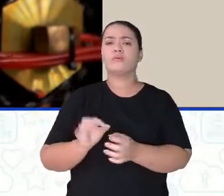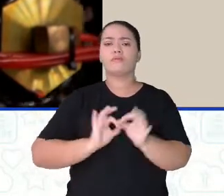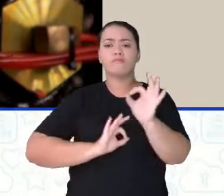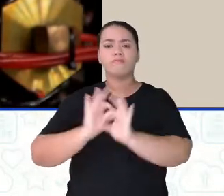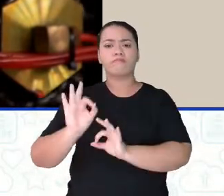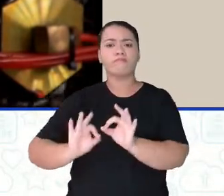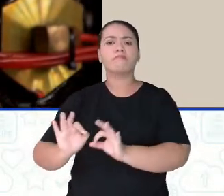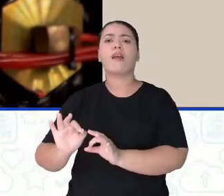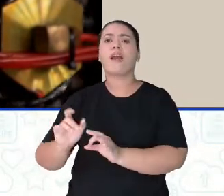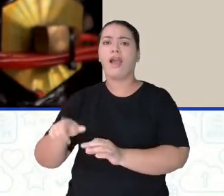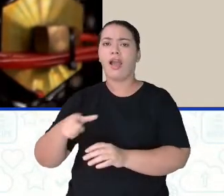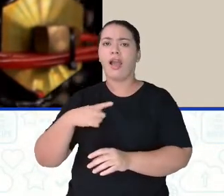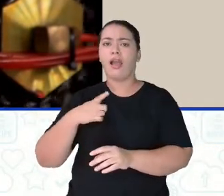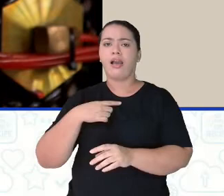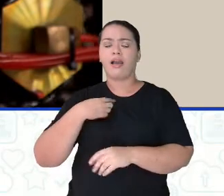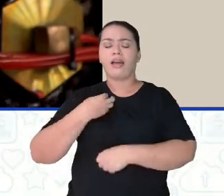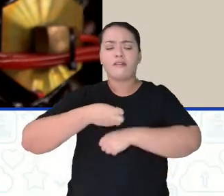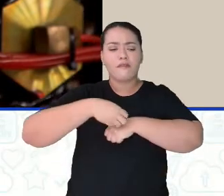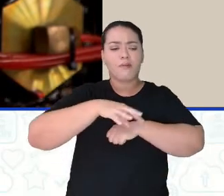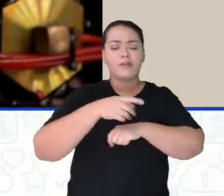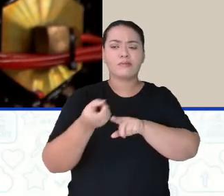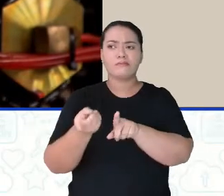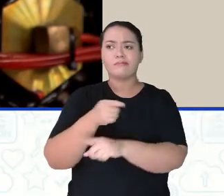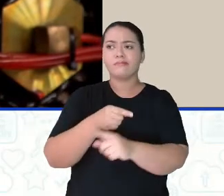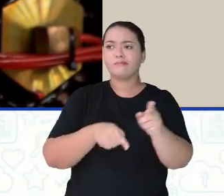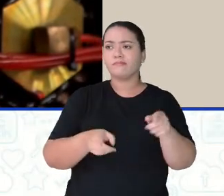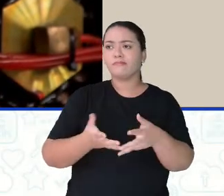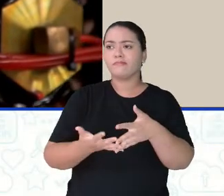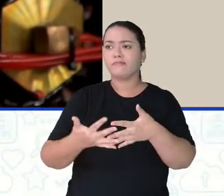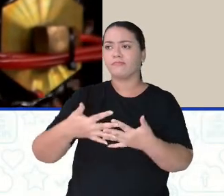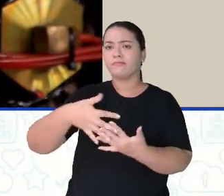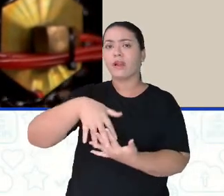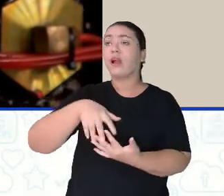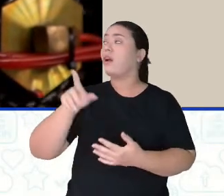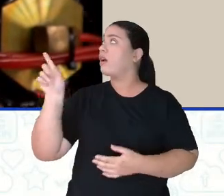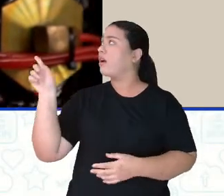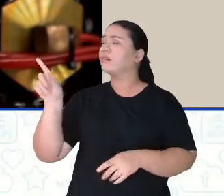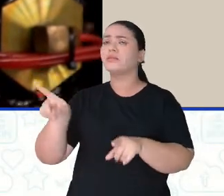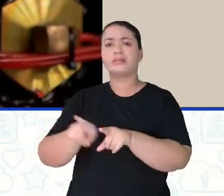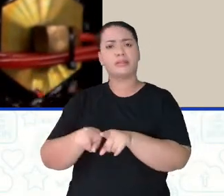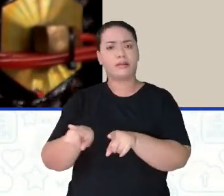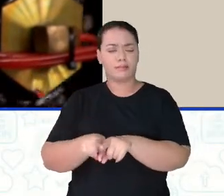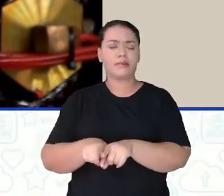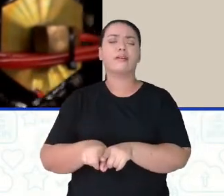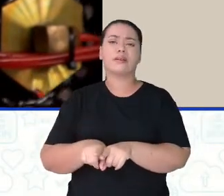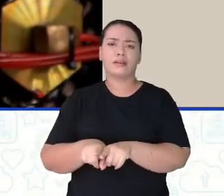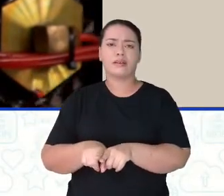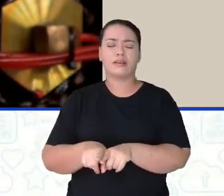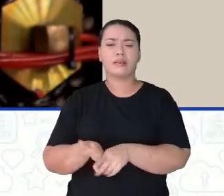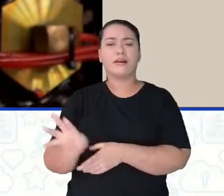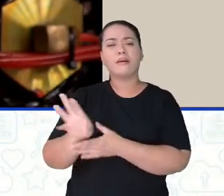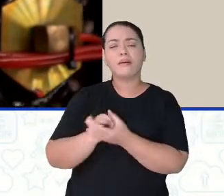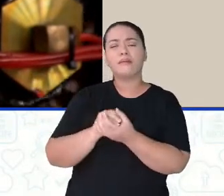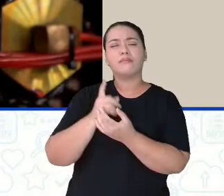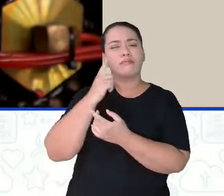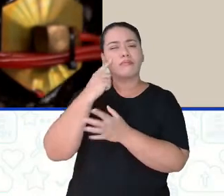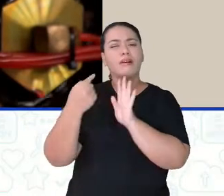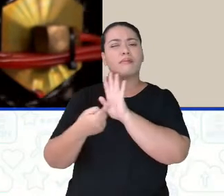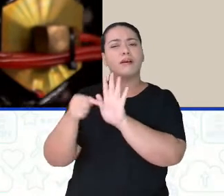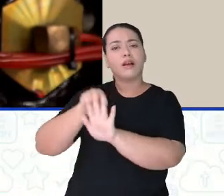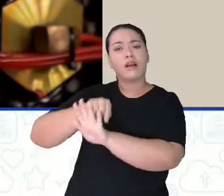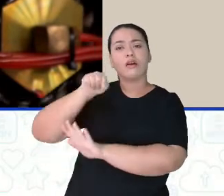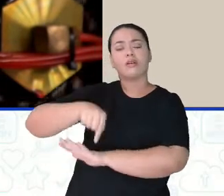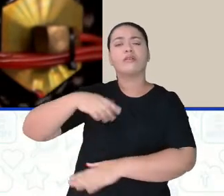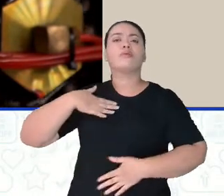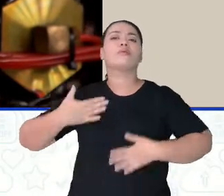Então, um vai passando informação para o outro, e imagine aí que é dessa forma que o nosso corpo funciona,